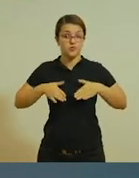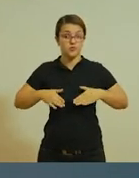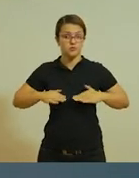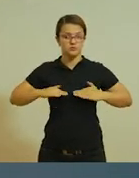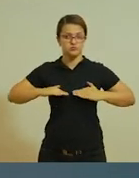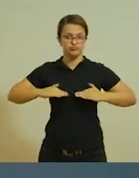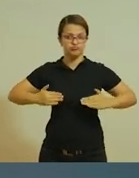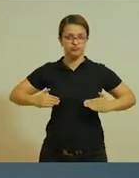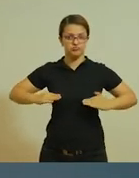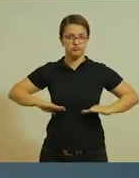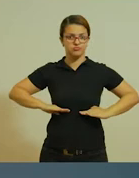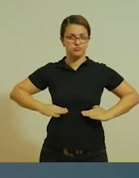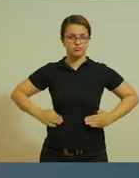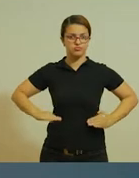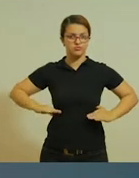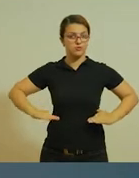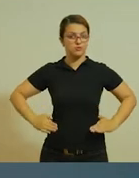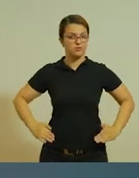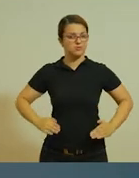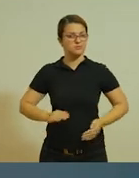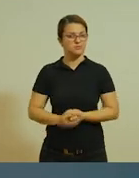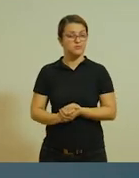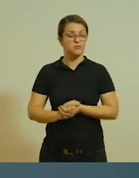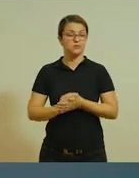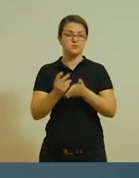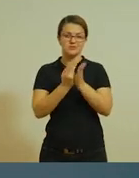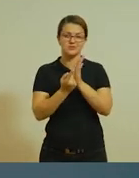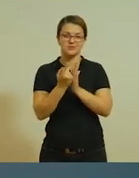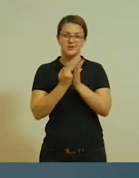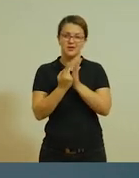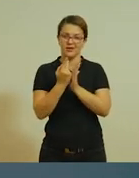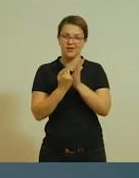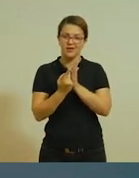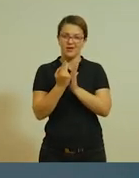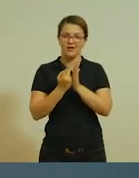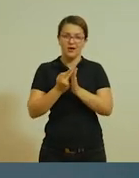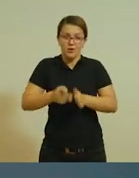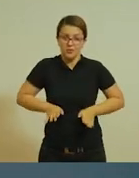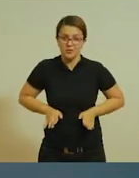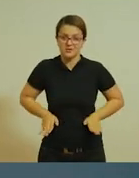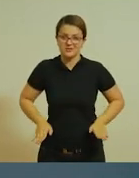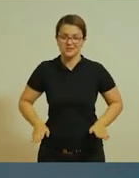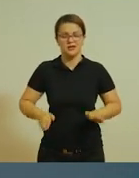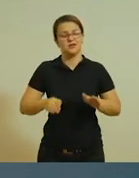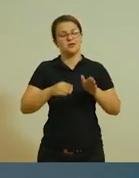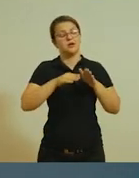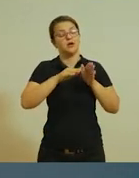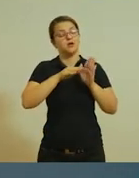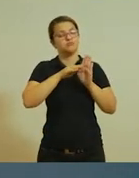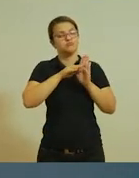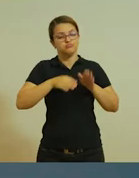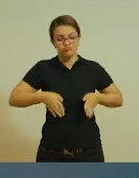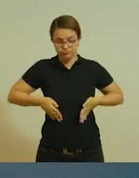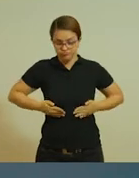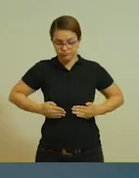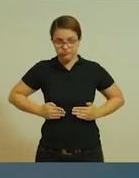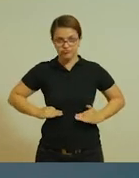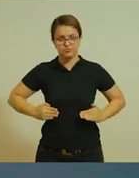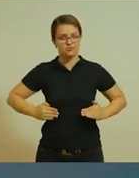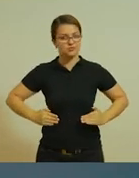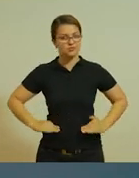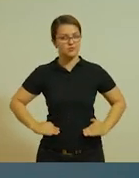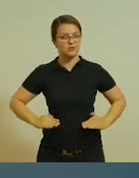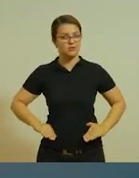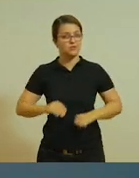diferentes e coloridos, é você também fazer um desenho de uma saia e que a criança vá fazendo os desenhos nos babados, conforme